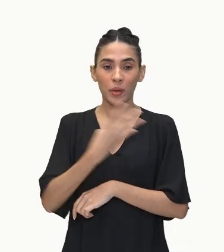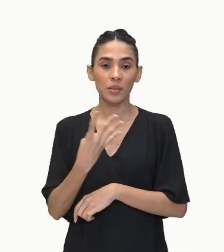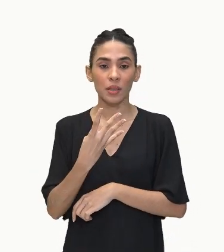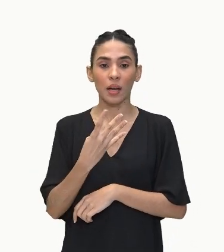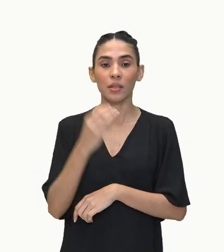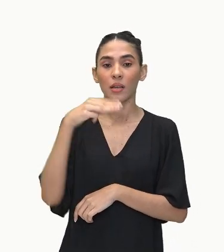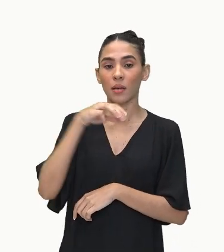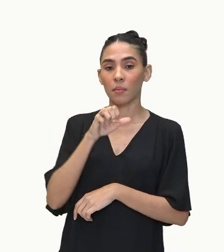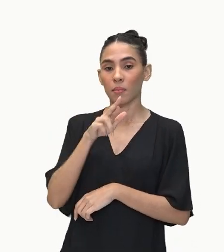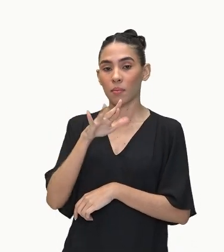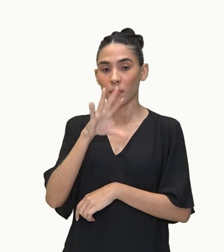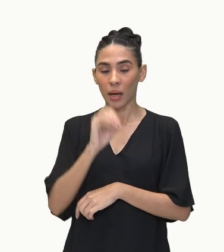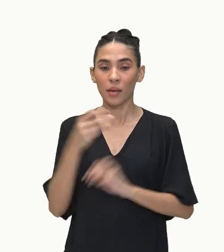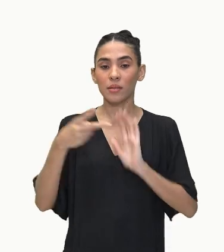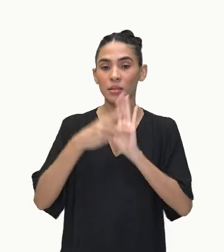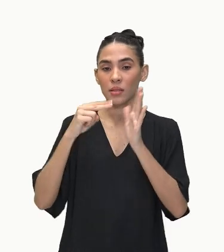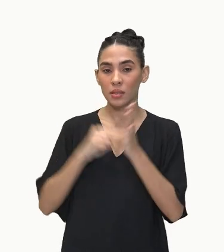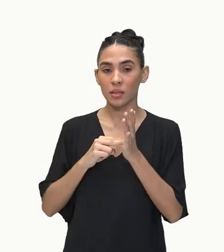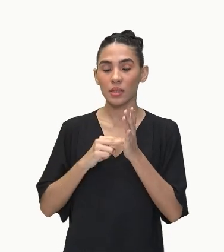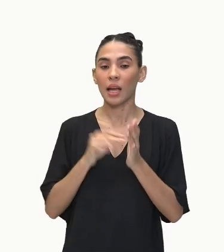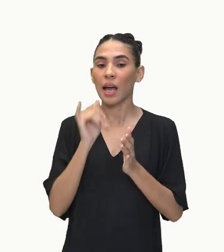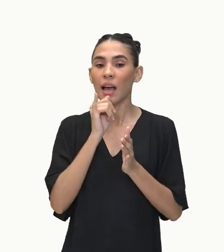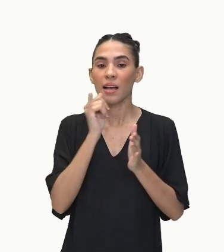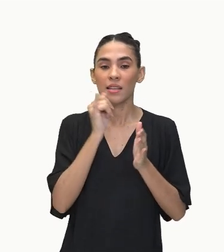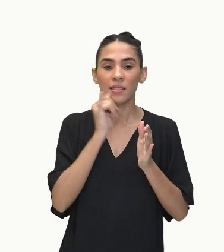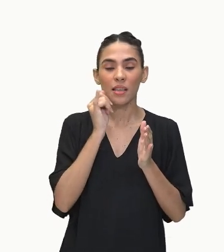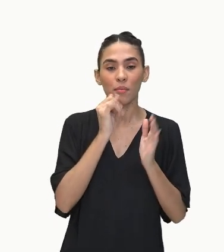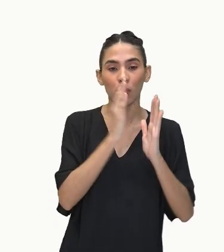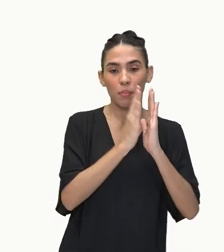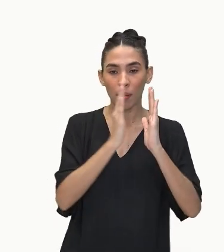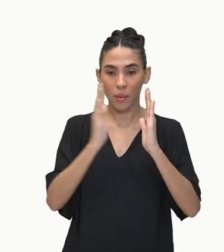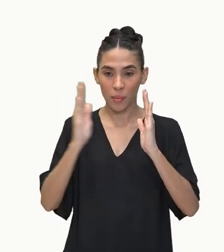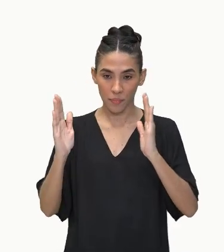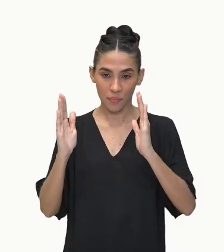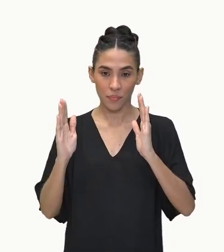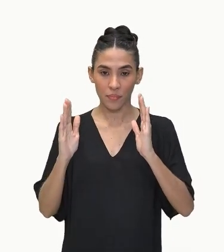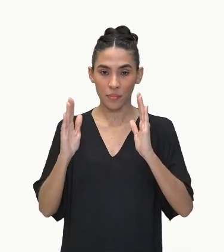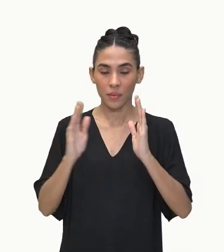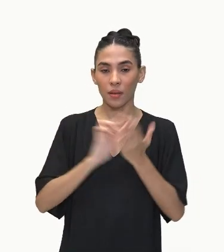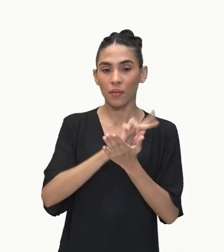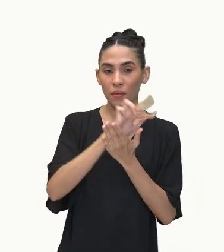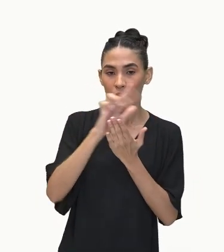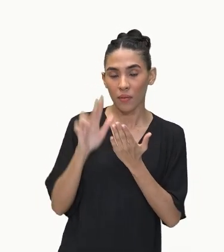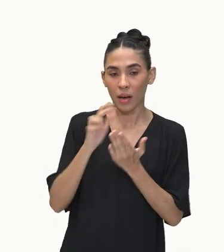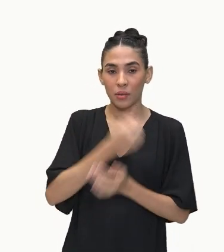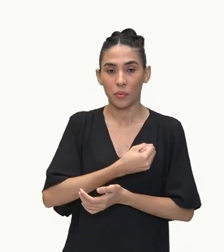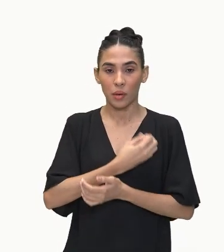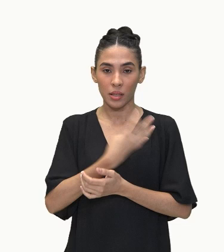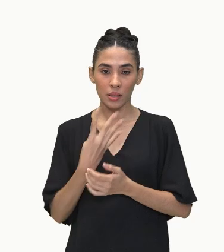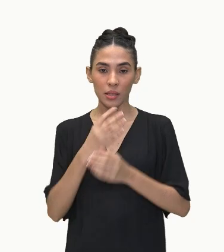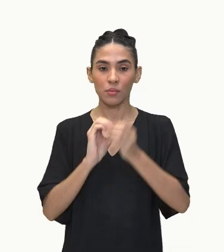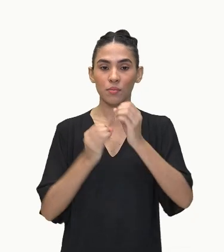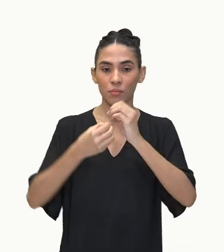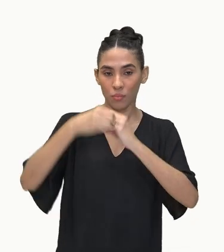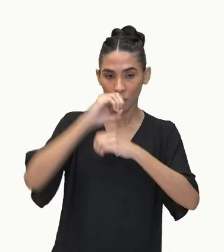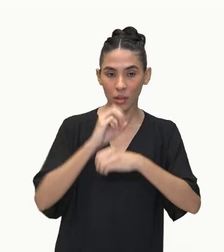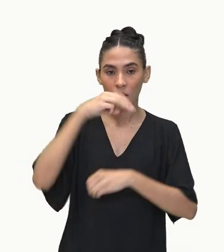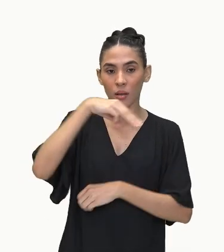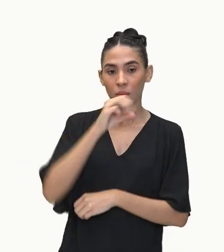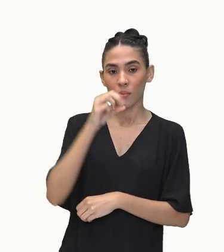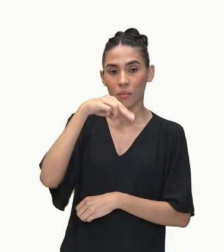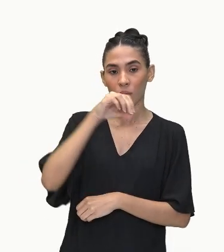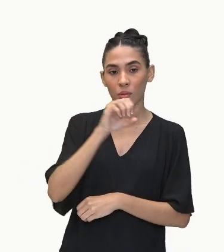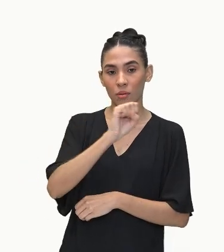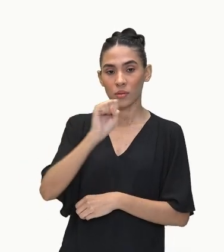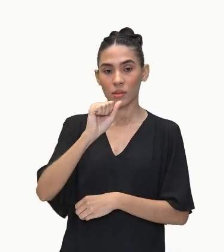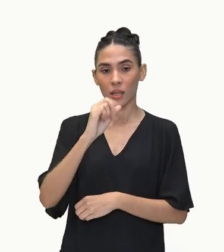mero significa partes. Então, são formadas por milhares de moléculas de